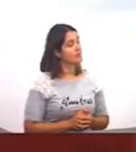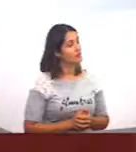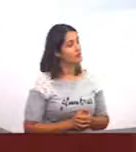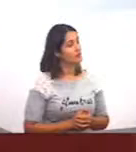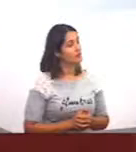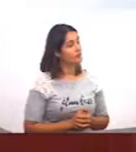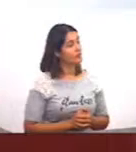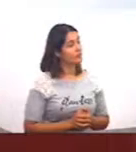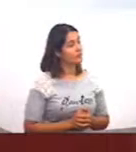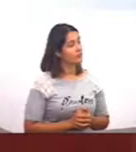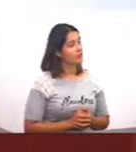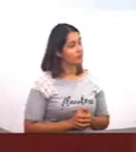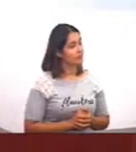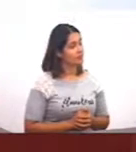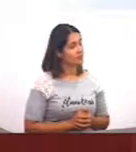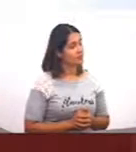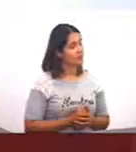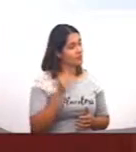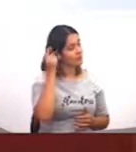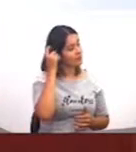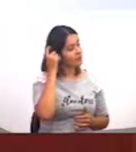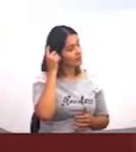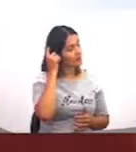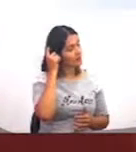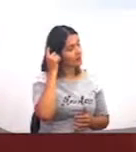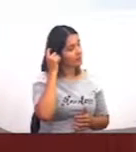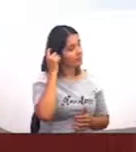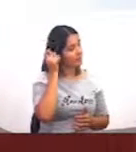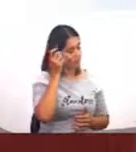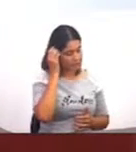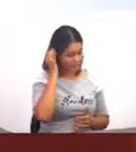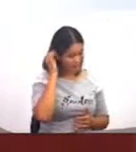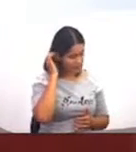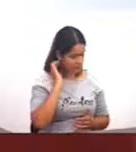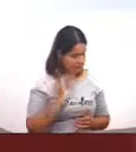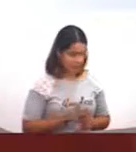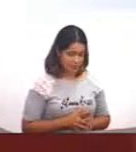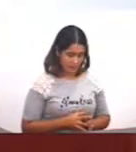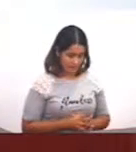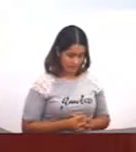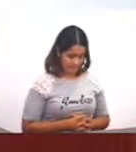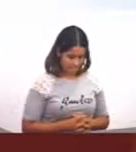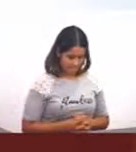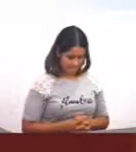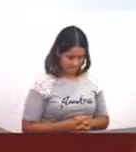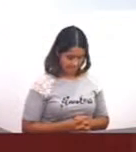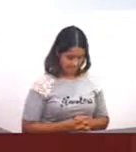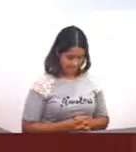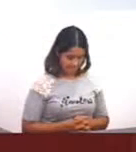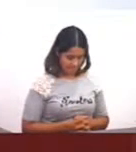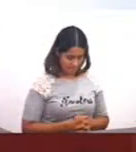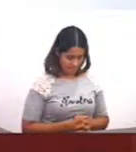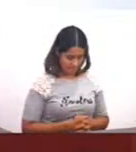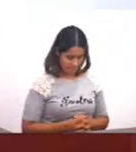um favor ao bairro. E, consequentemente, uma bênção à nossa cidade, porque não tinha saída para